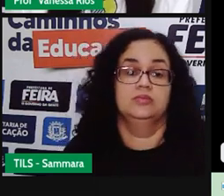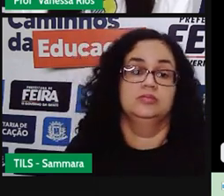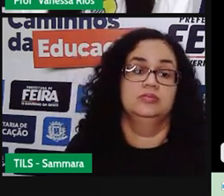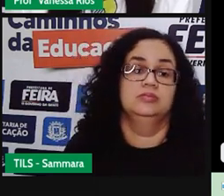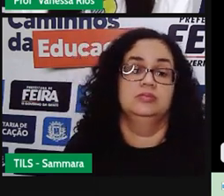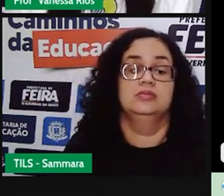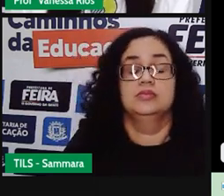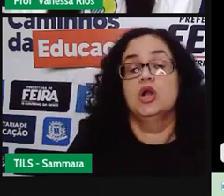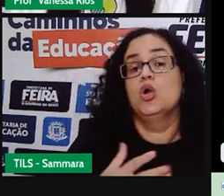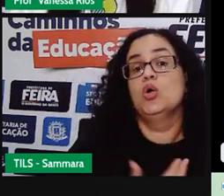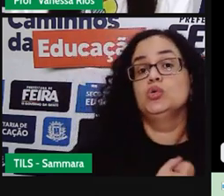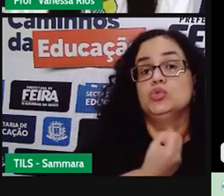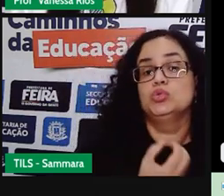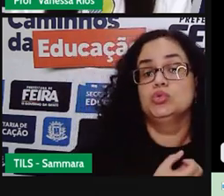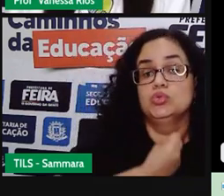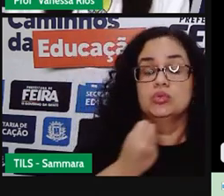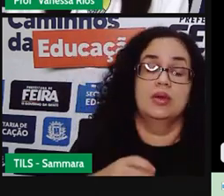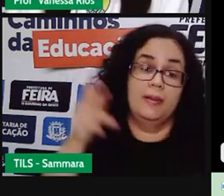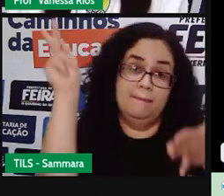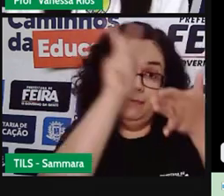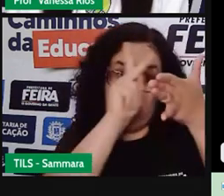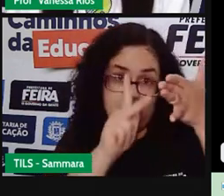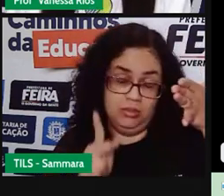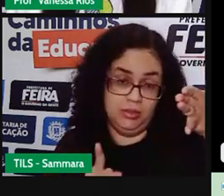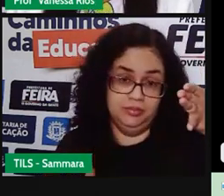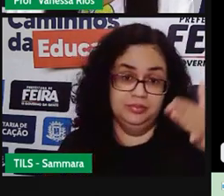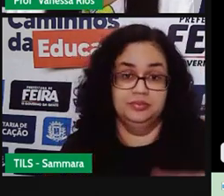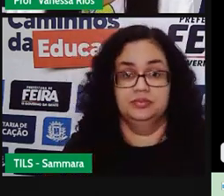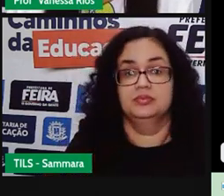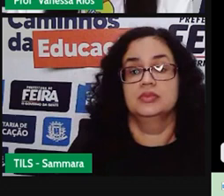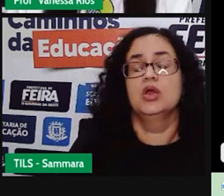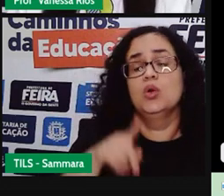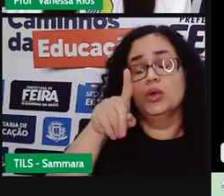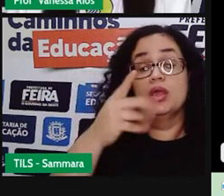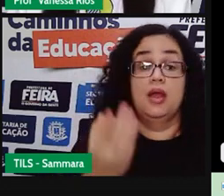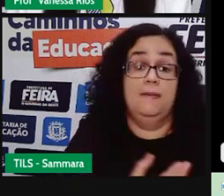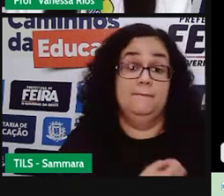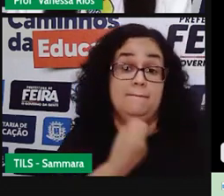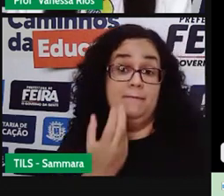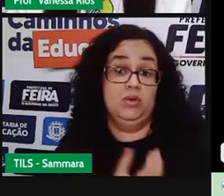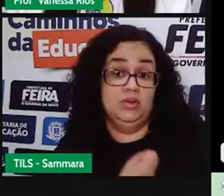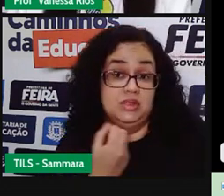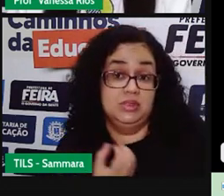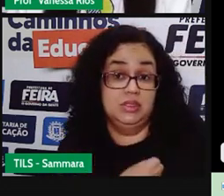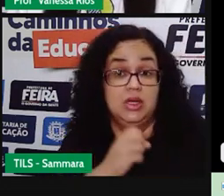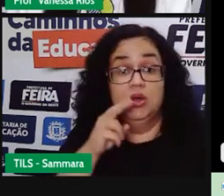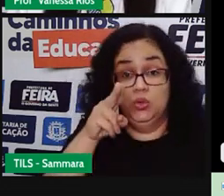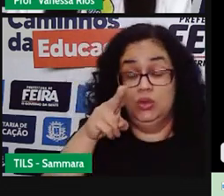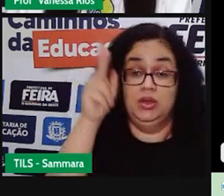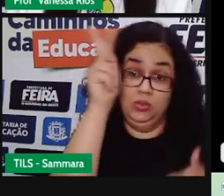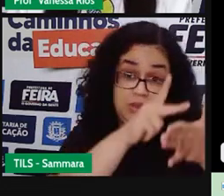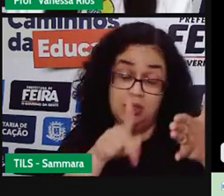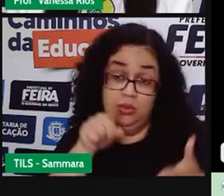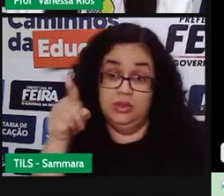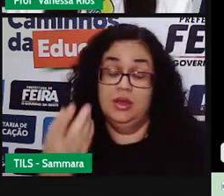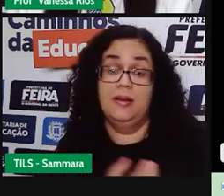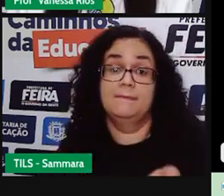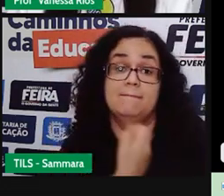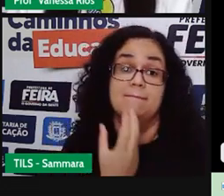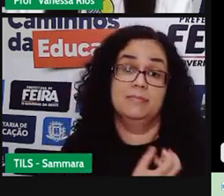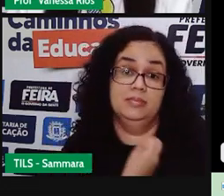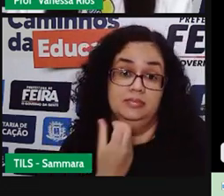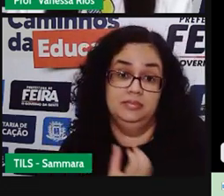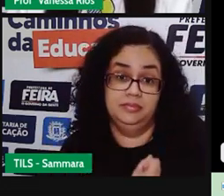poesia e o que é poema? Poesia é um termo que vem do grego.